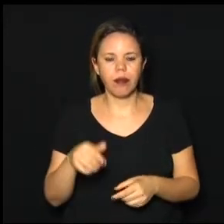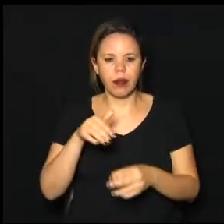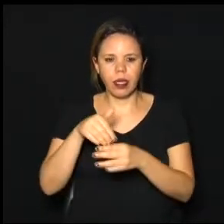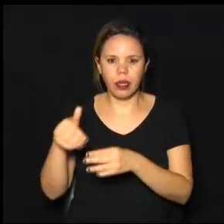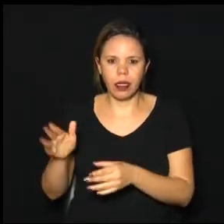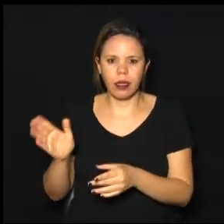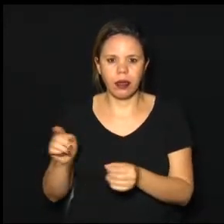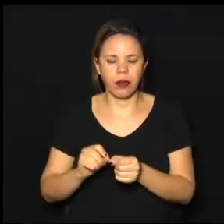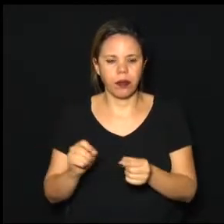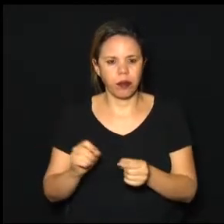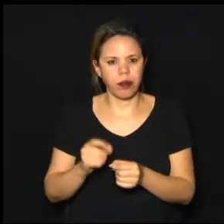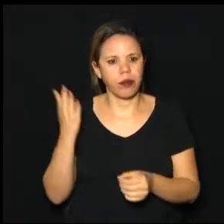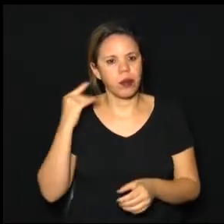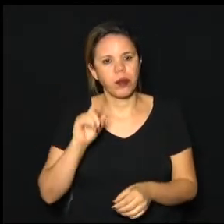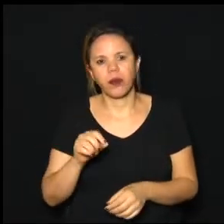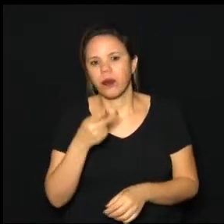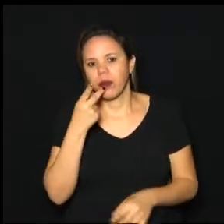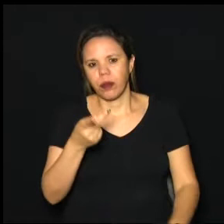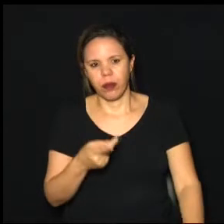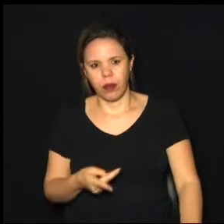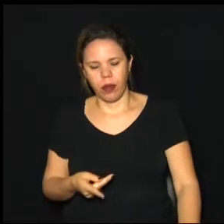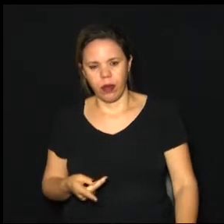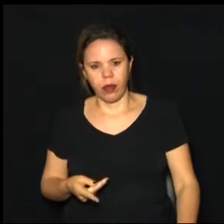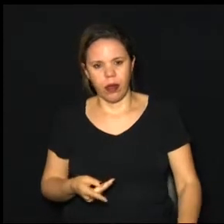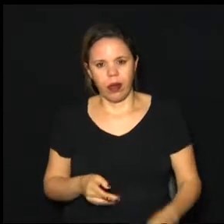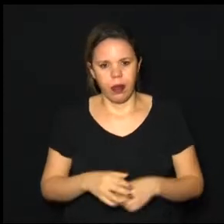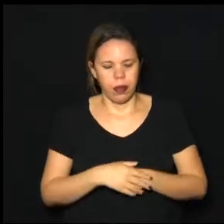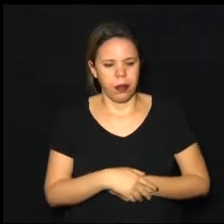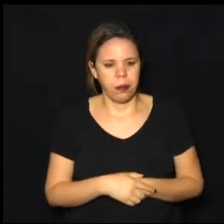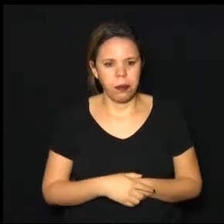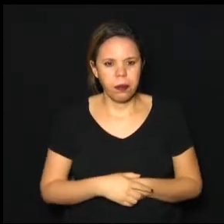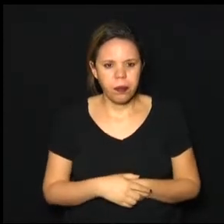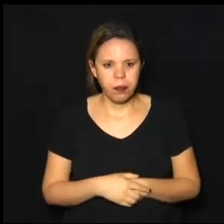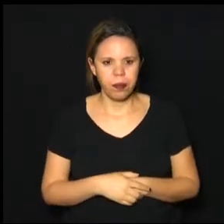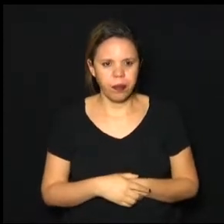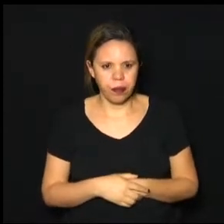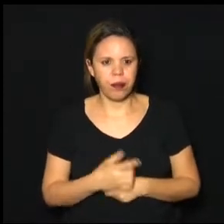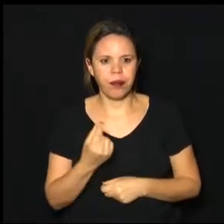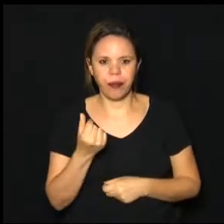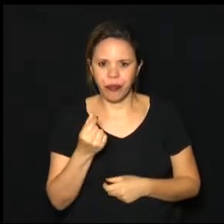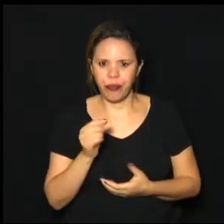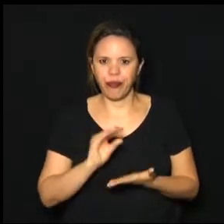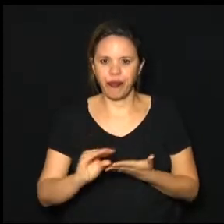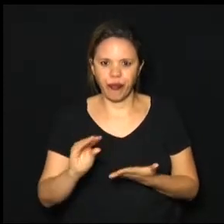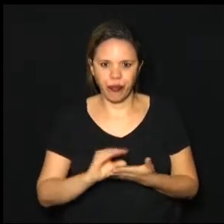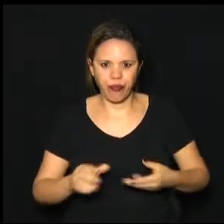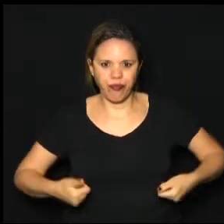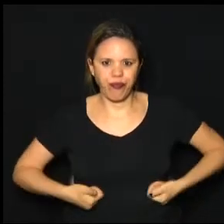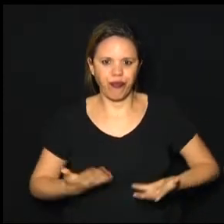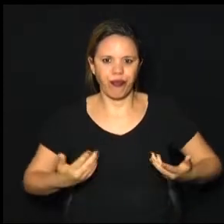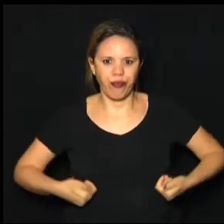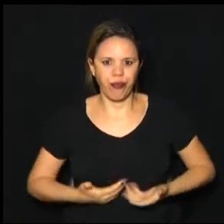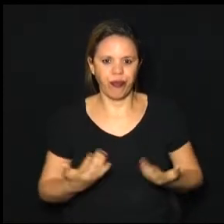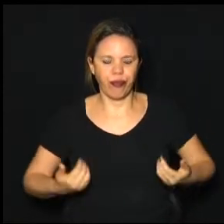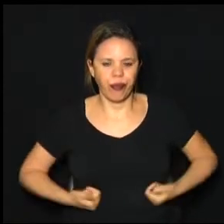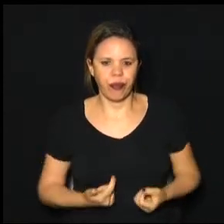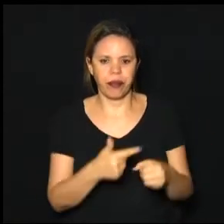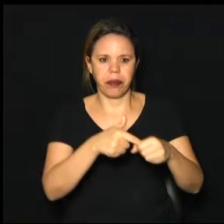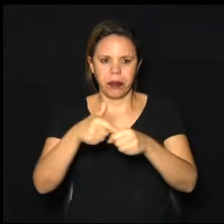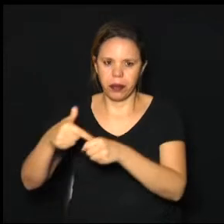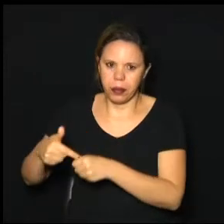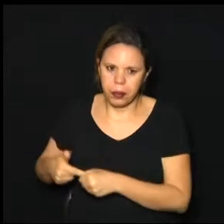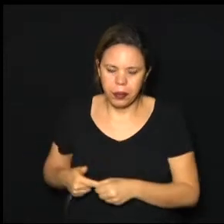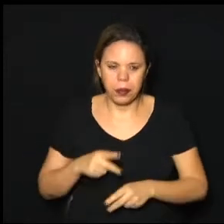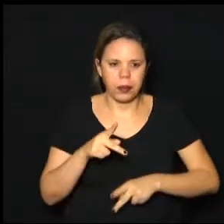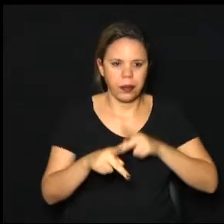fez campanha sabe do que eu estou dizendo. Campanha eleitoral gera despesa. Despesa de gasolina, despesa de cabo